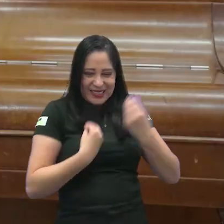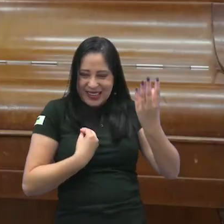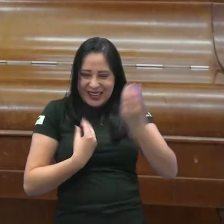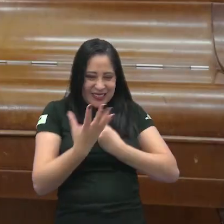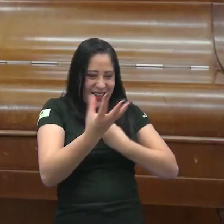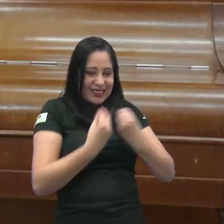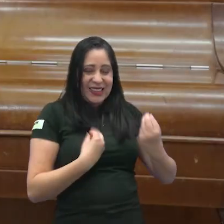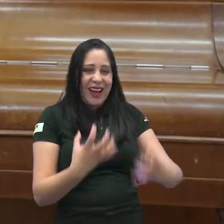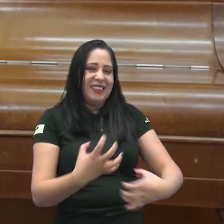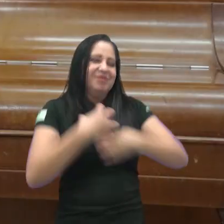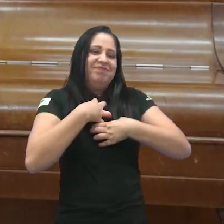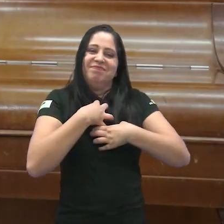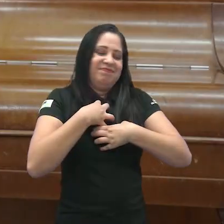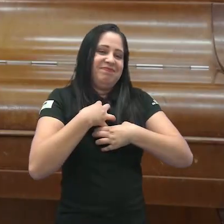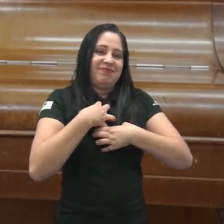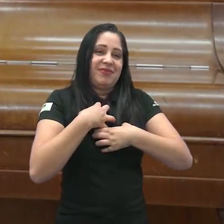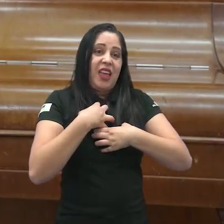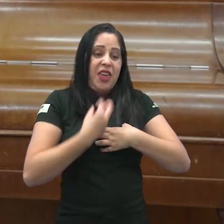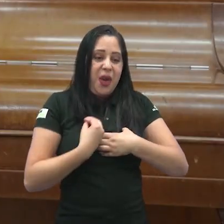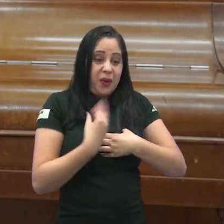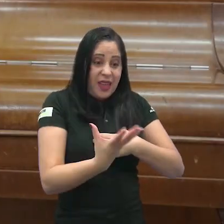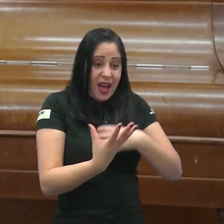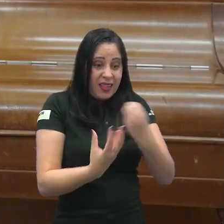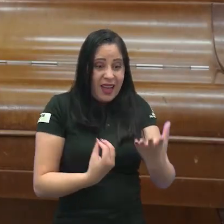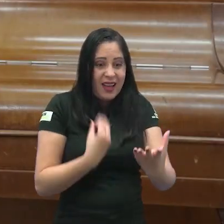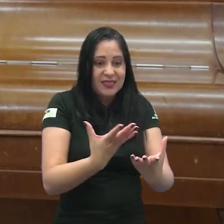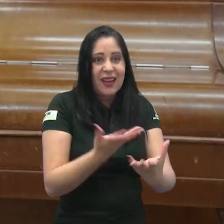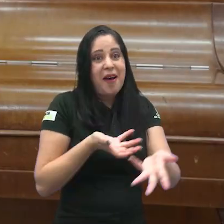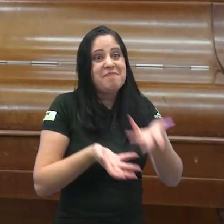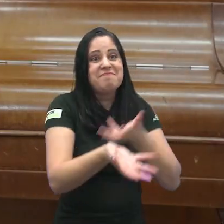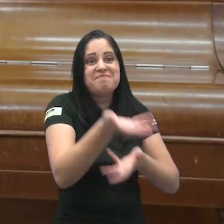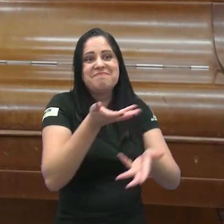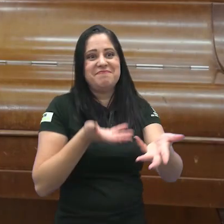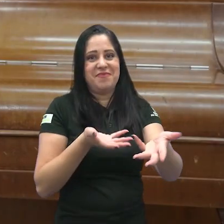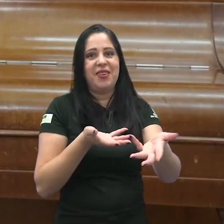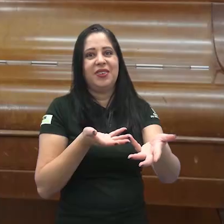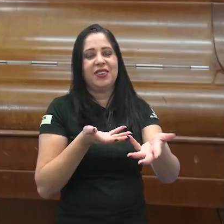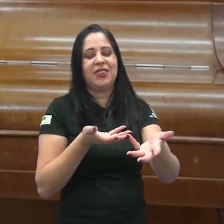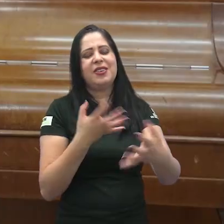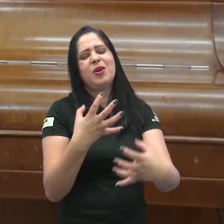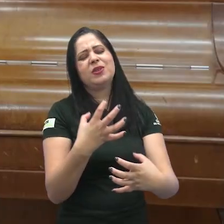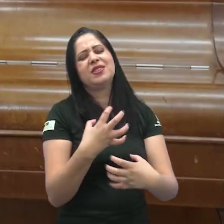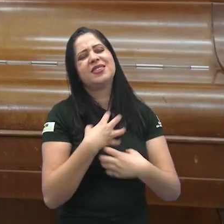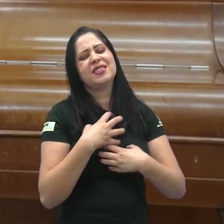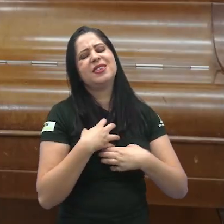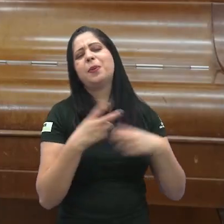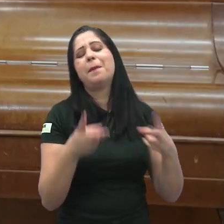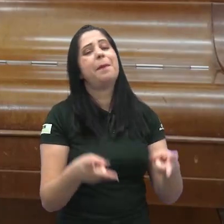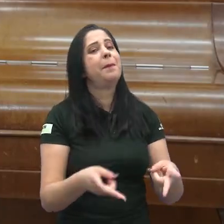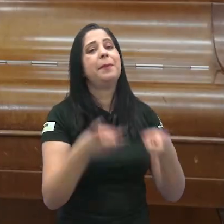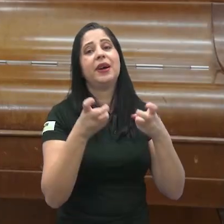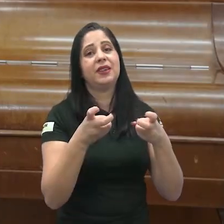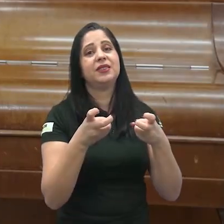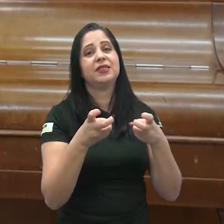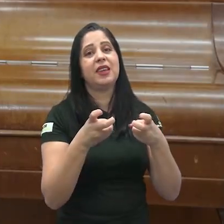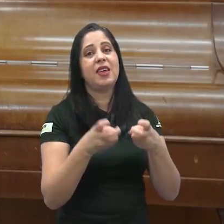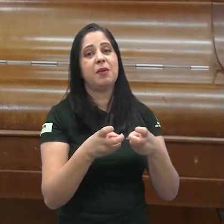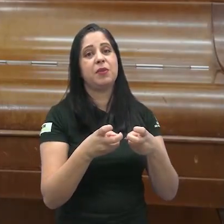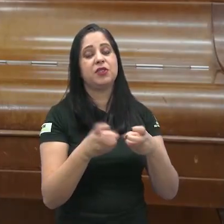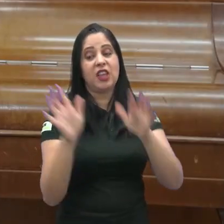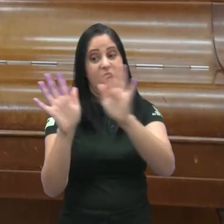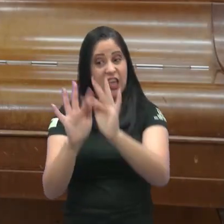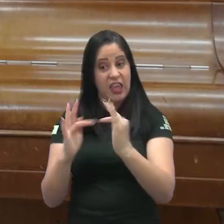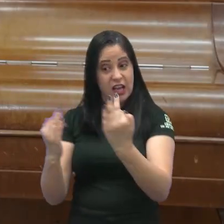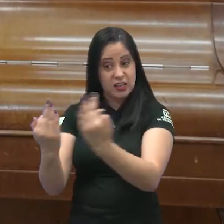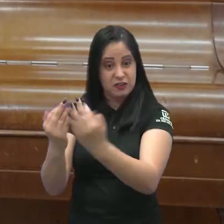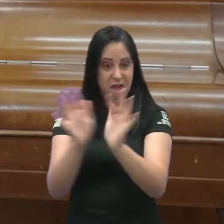pode dar para essas crianças. E a gente sente que as próprias